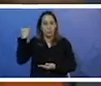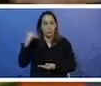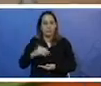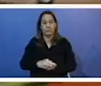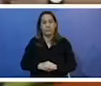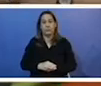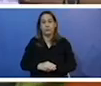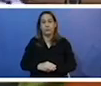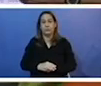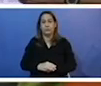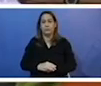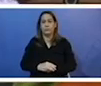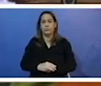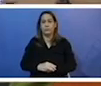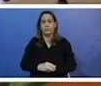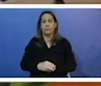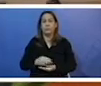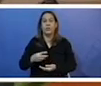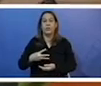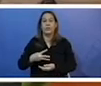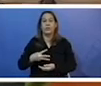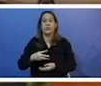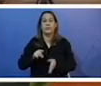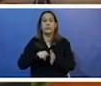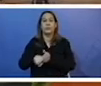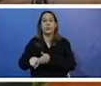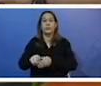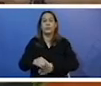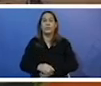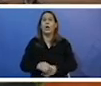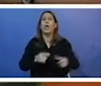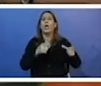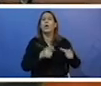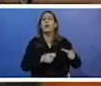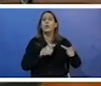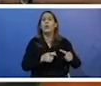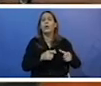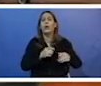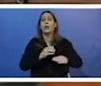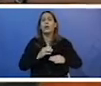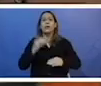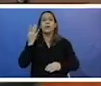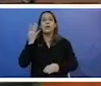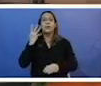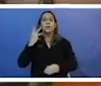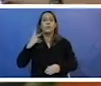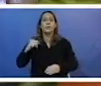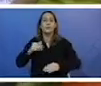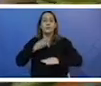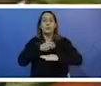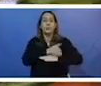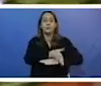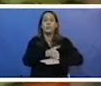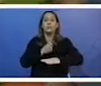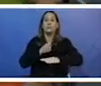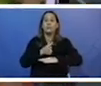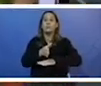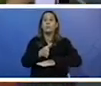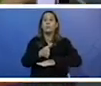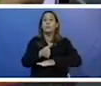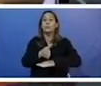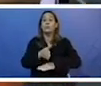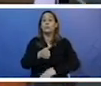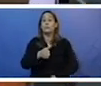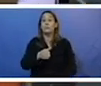e Maria. 3. Para onde as crianças estão se dirigindo? Como você sabe?